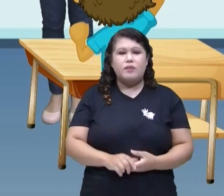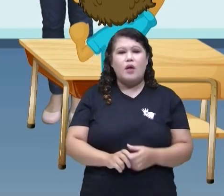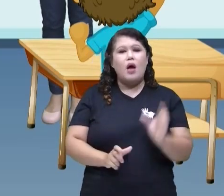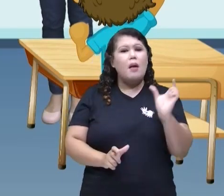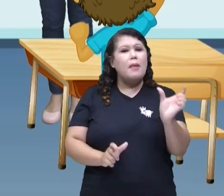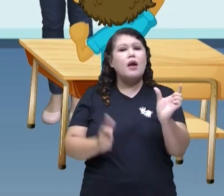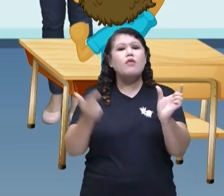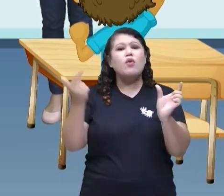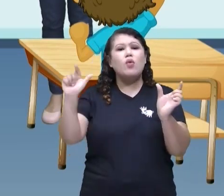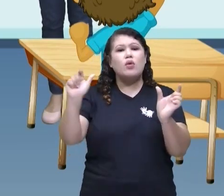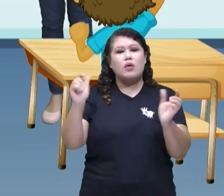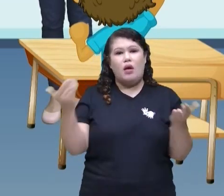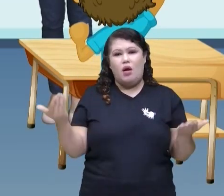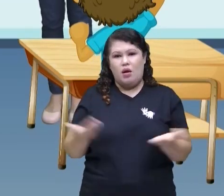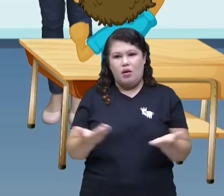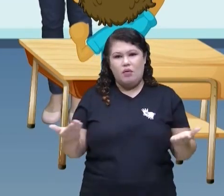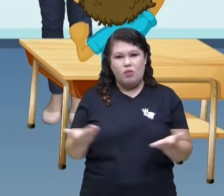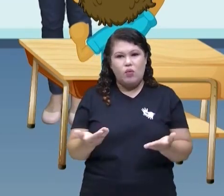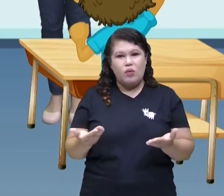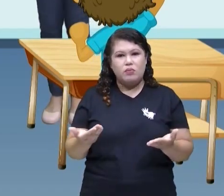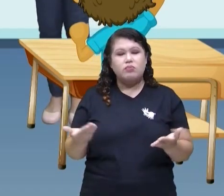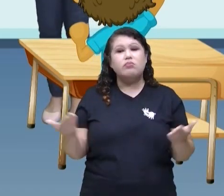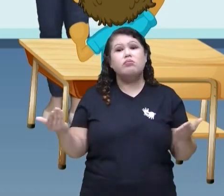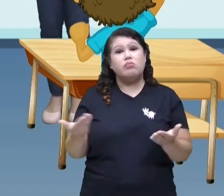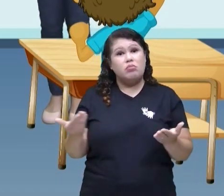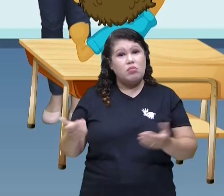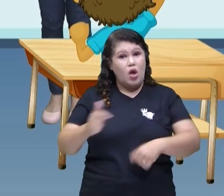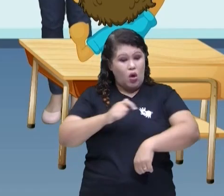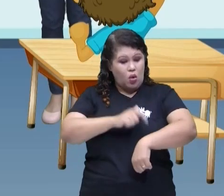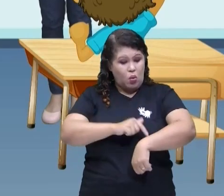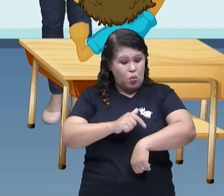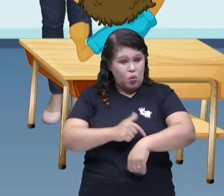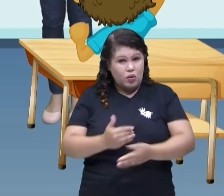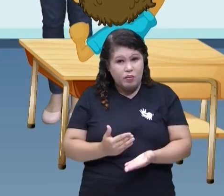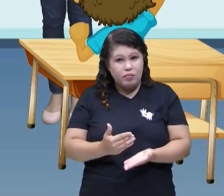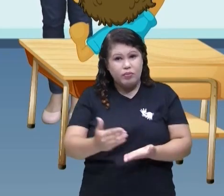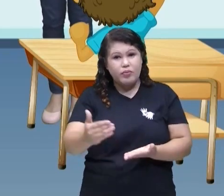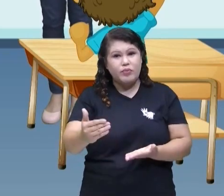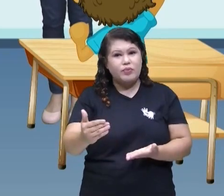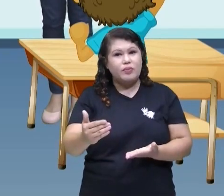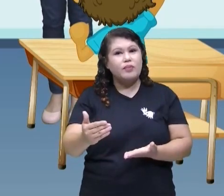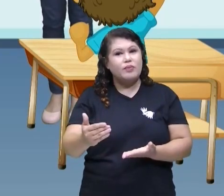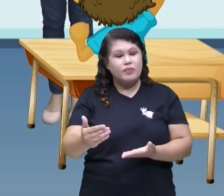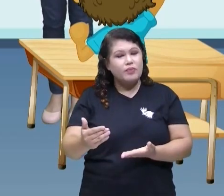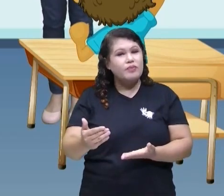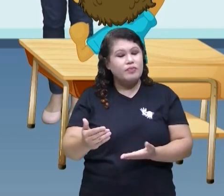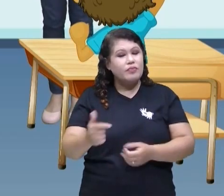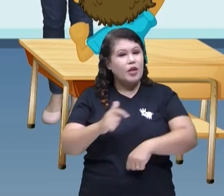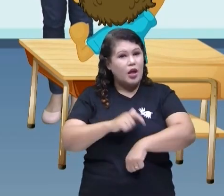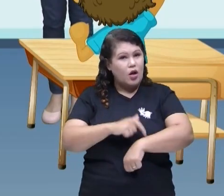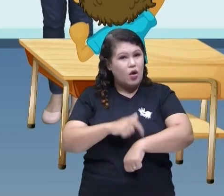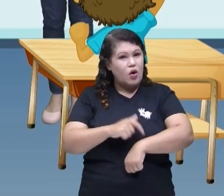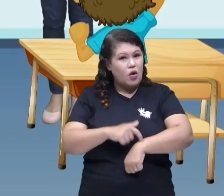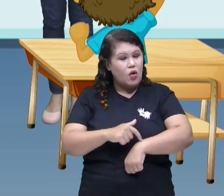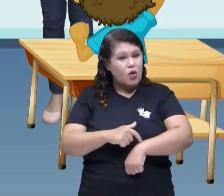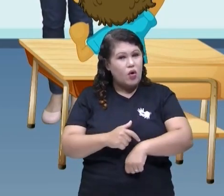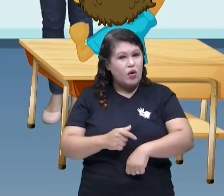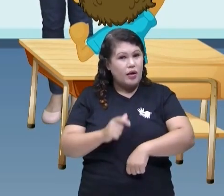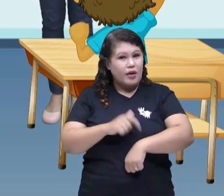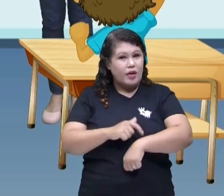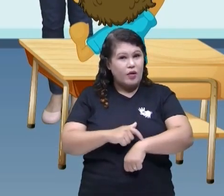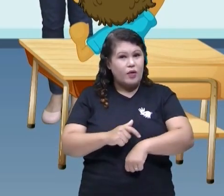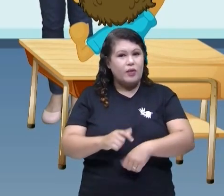hoje? Agora. Agora é algo que está acontecendo neste momento, neste